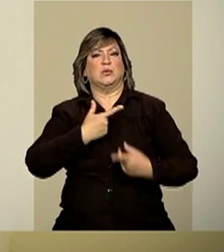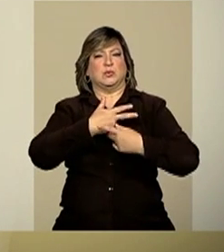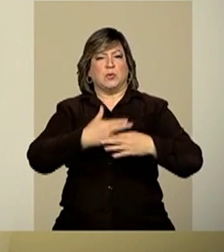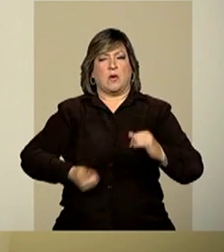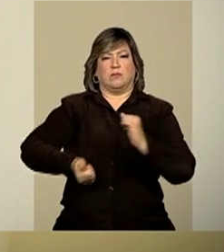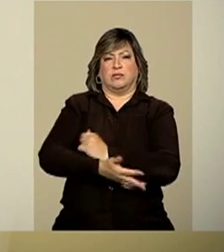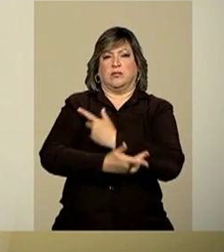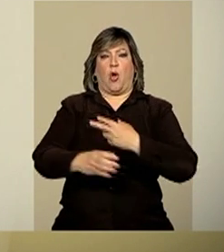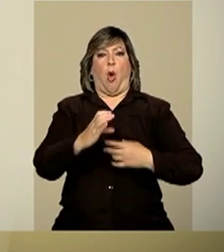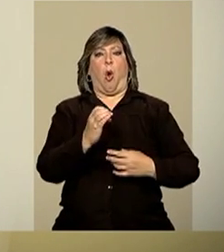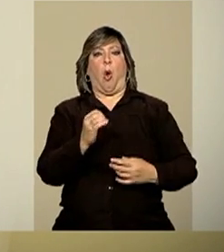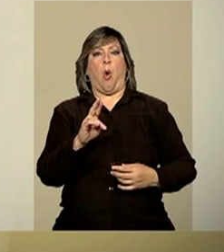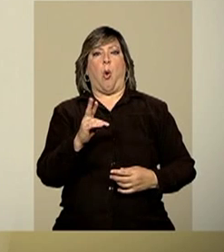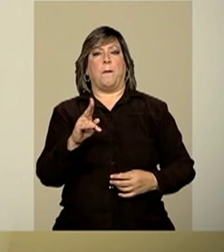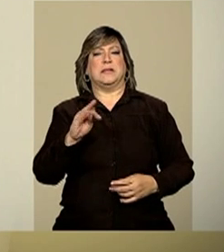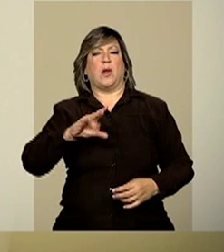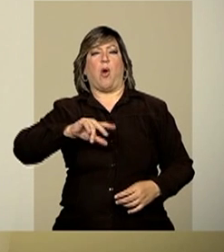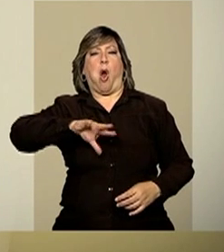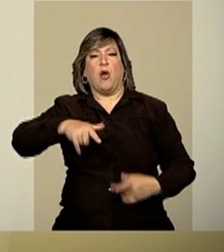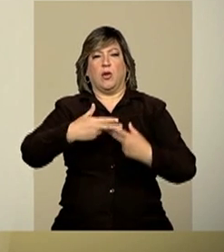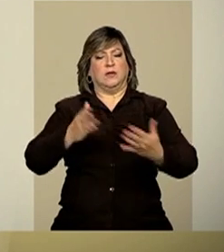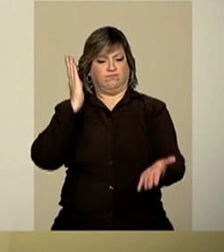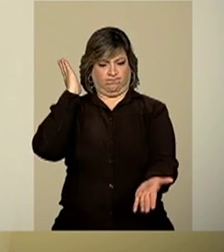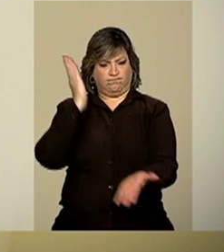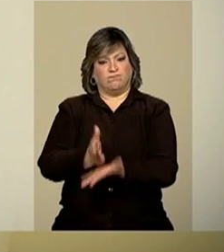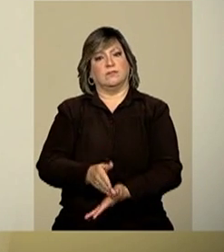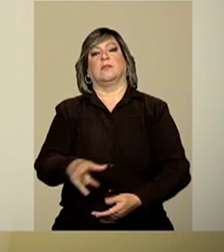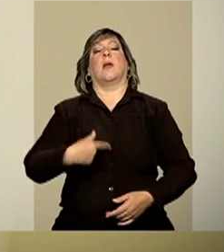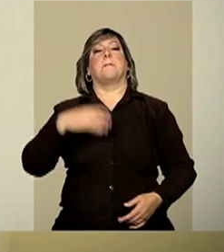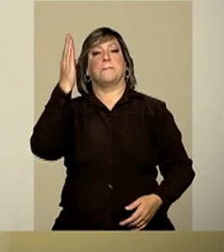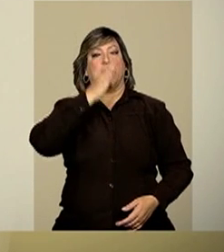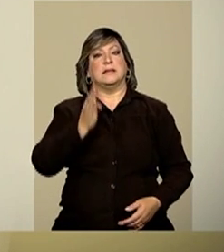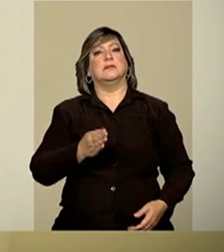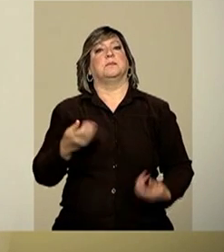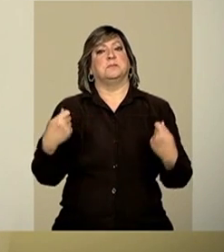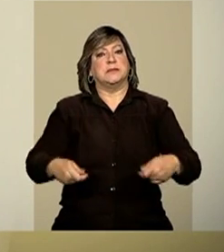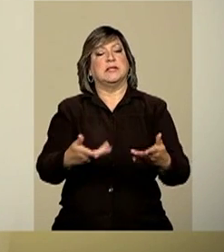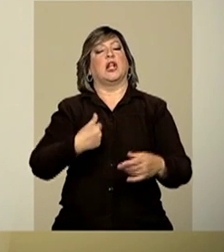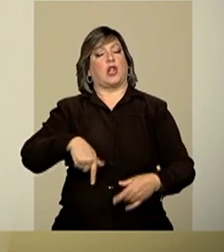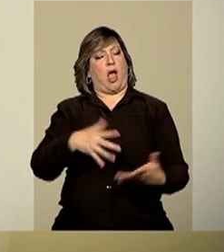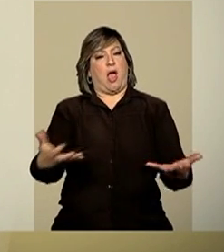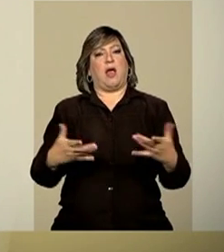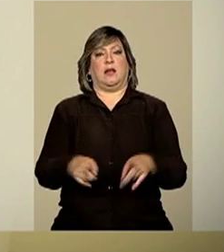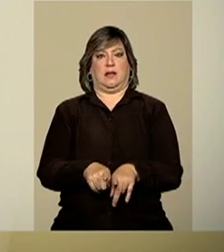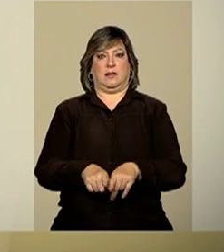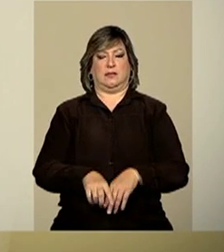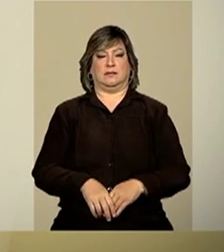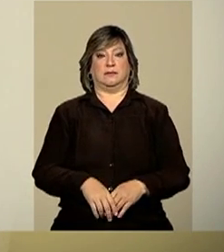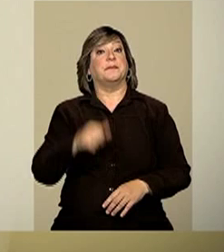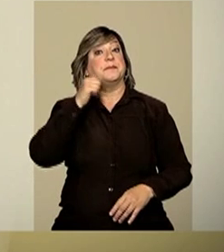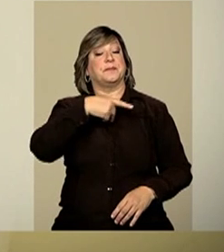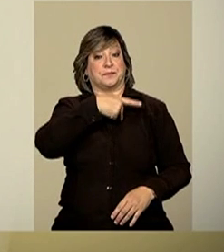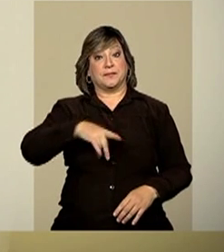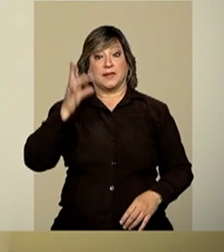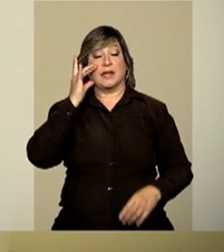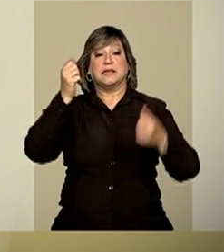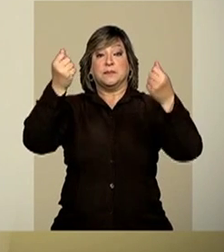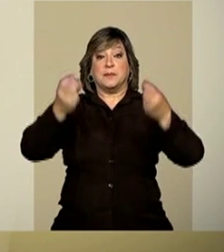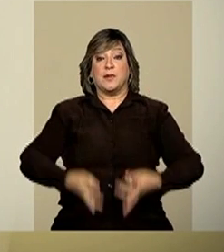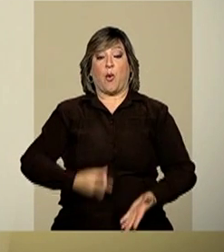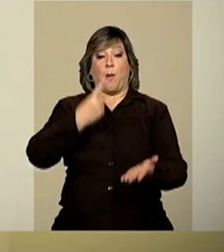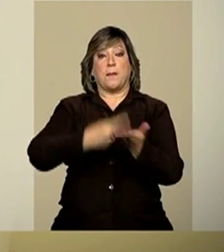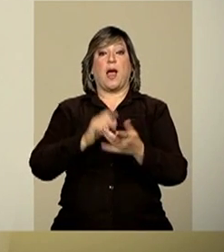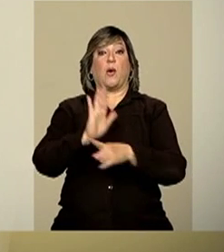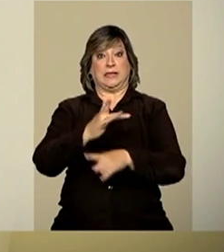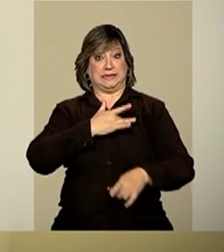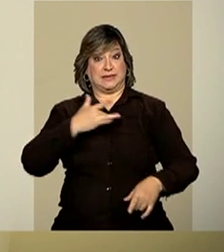a corrupção como queremos e como o Brasil necessita. A presidenta Dilma explicou que o Pacto pela Saúde já